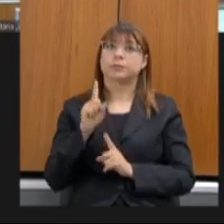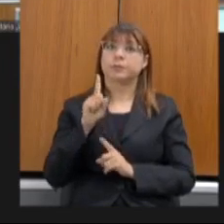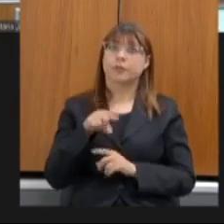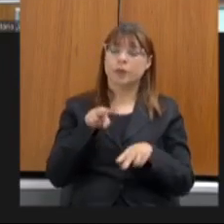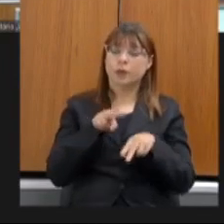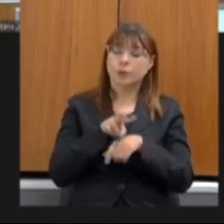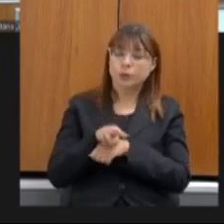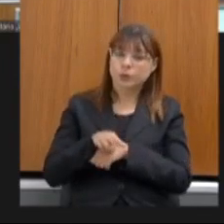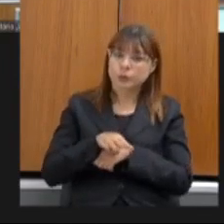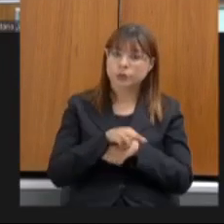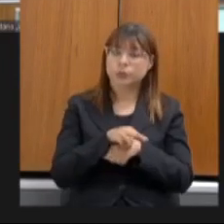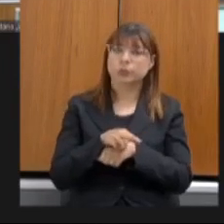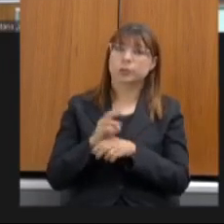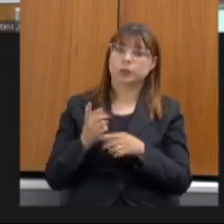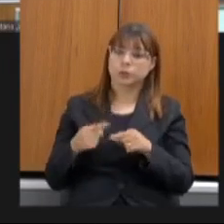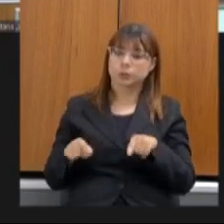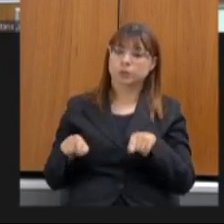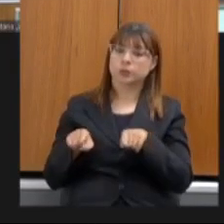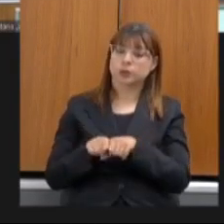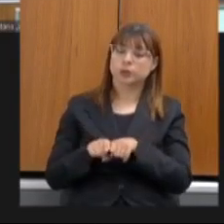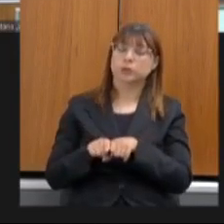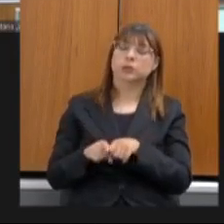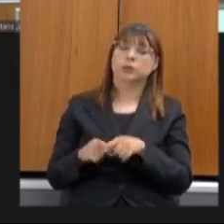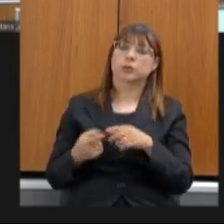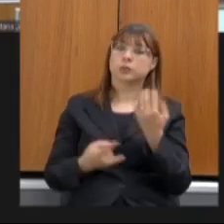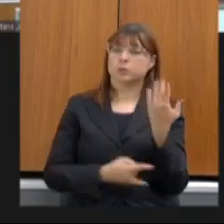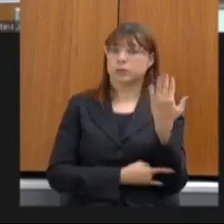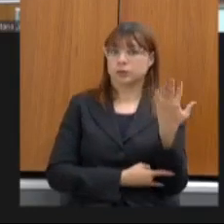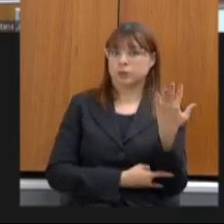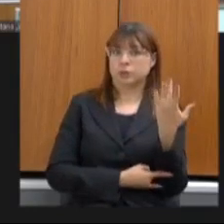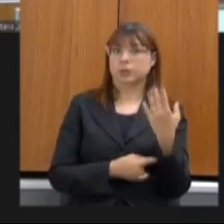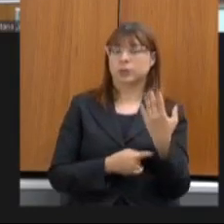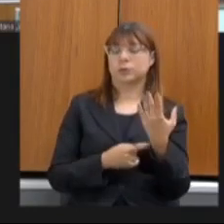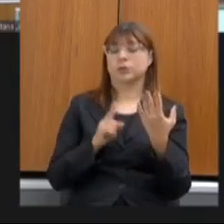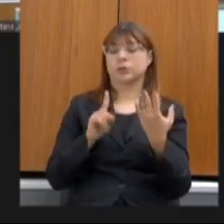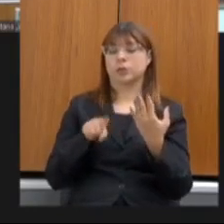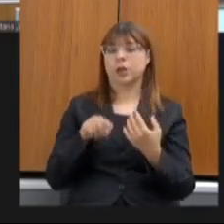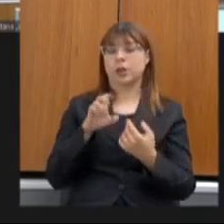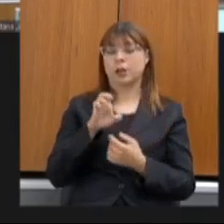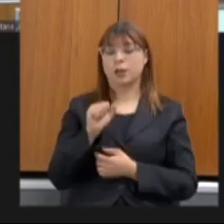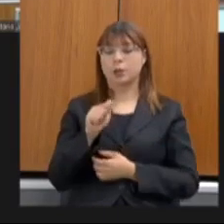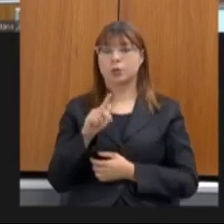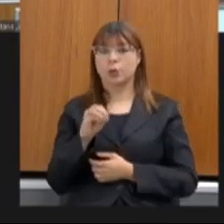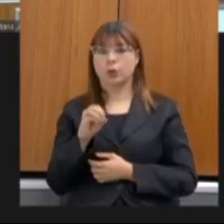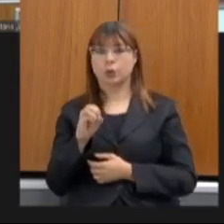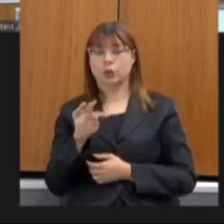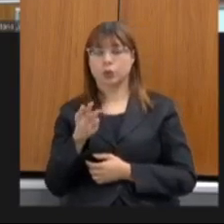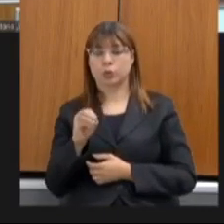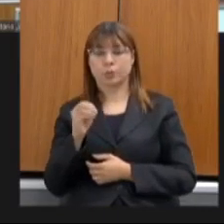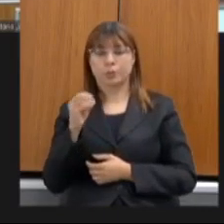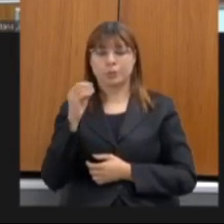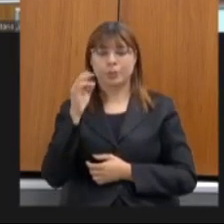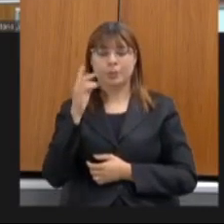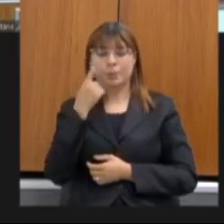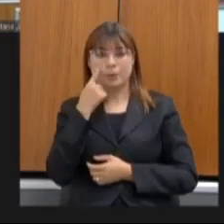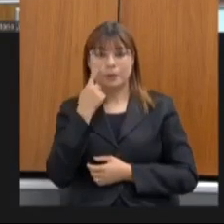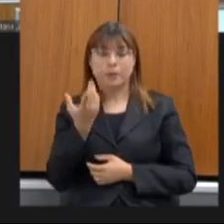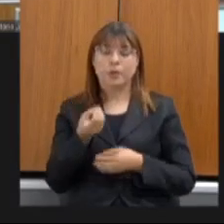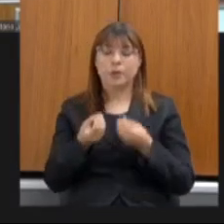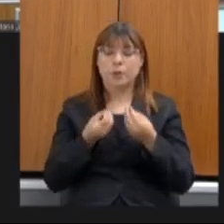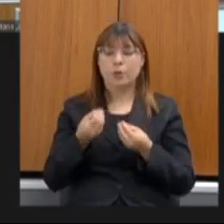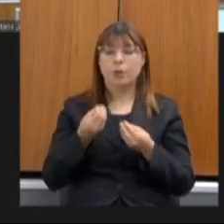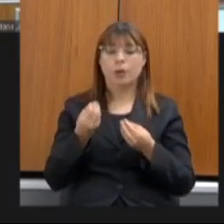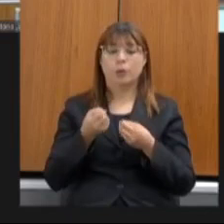esgotos em parceria com a UFMG para detecção do índice de vírus no no